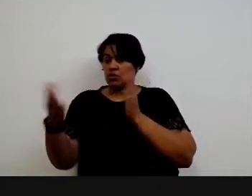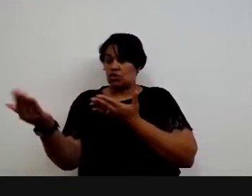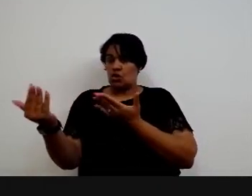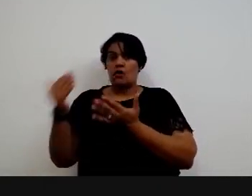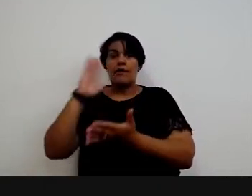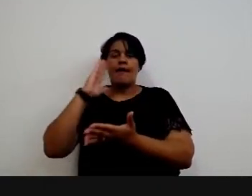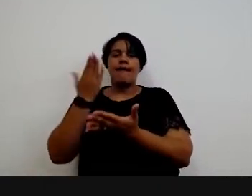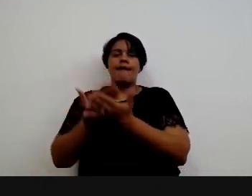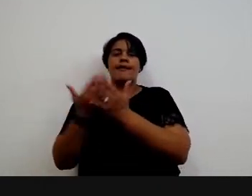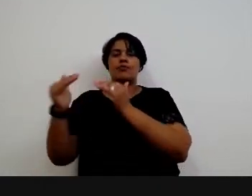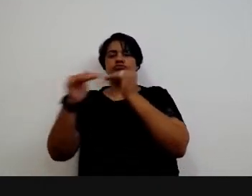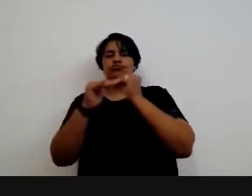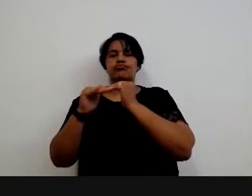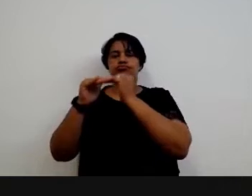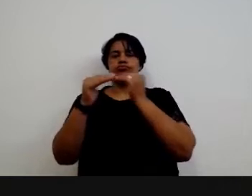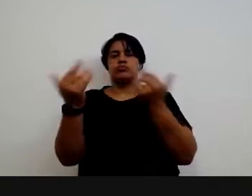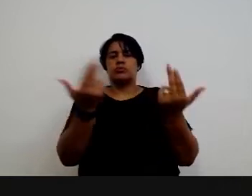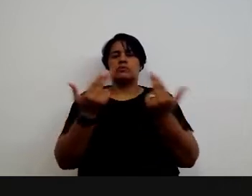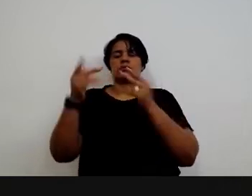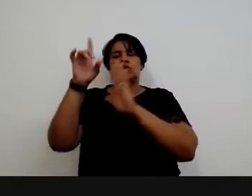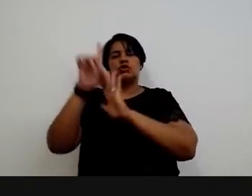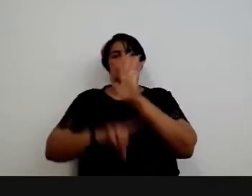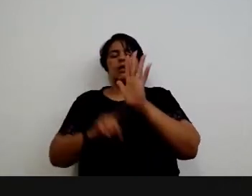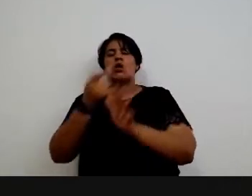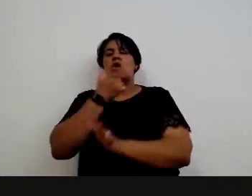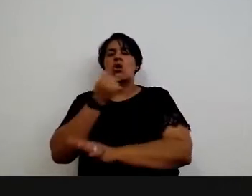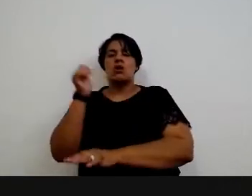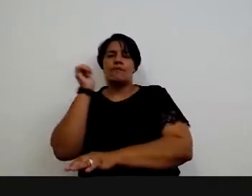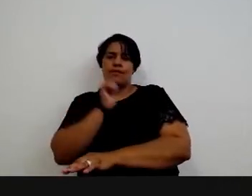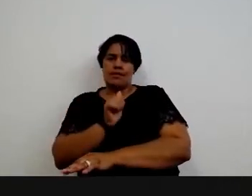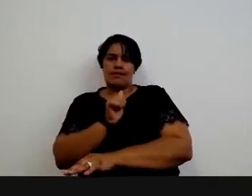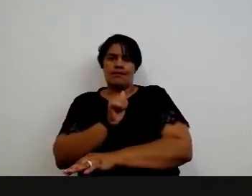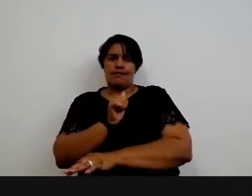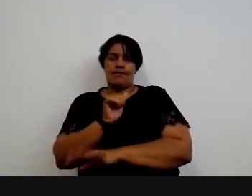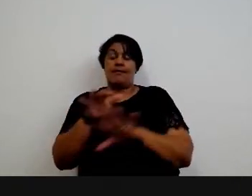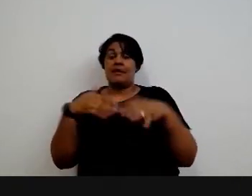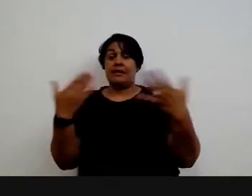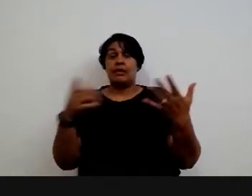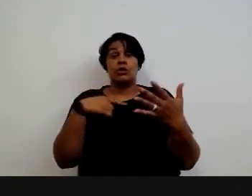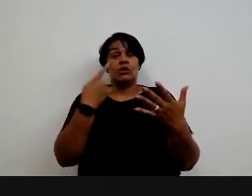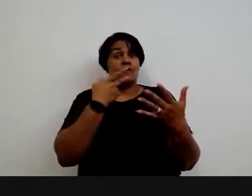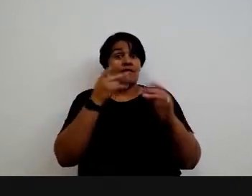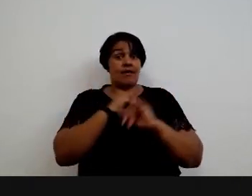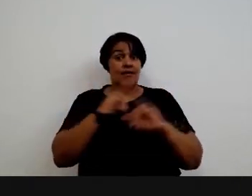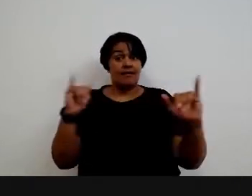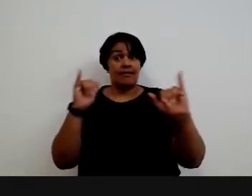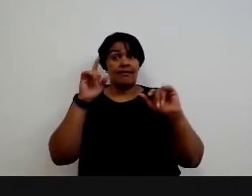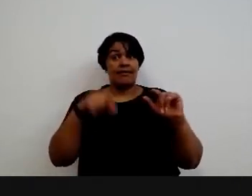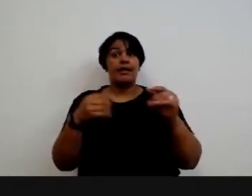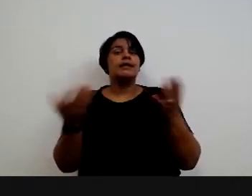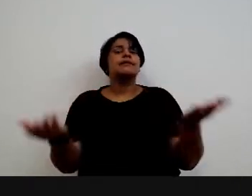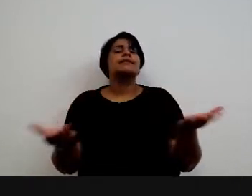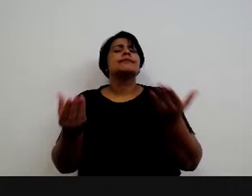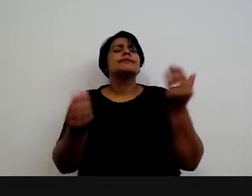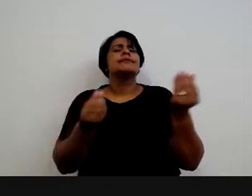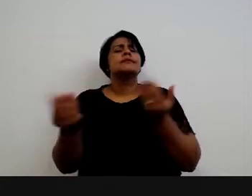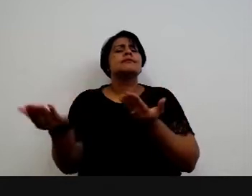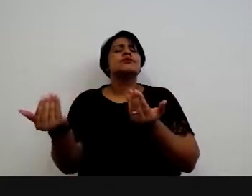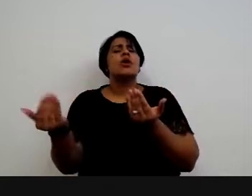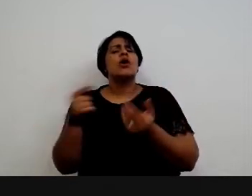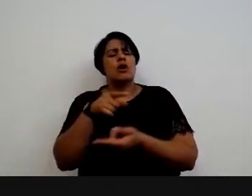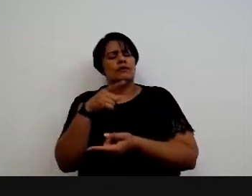na igualdade de direitos entre homens e mulheres. Então, quando a gente traz essa perspectiva de quanto a juventude